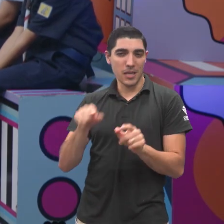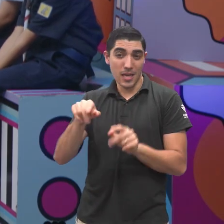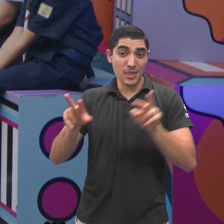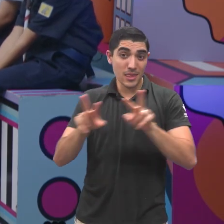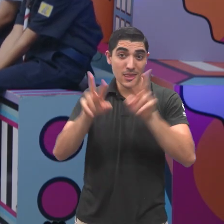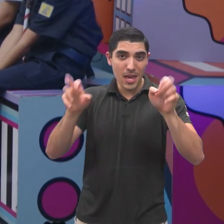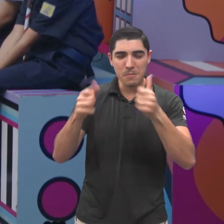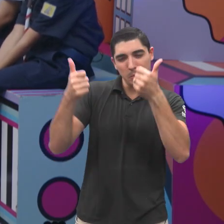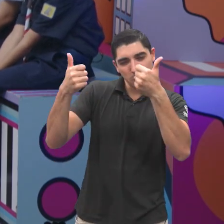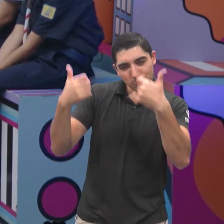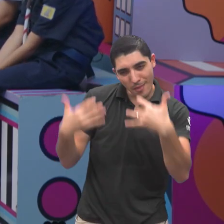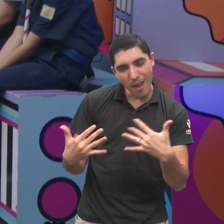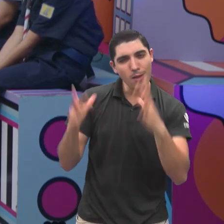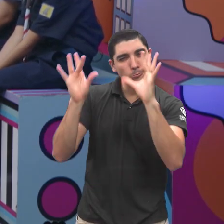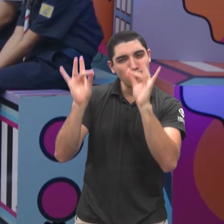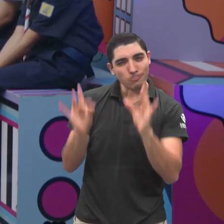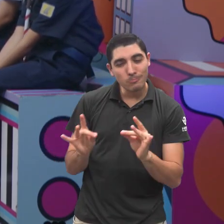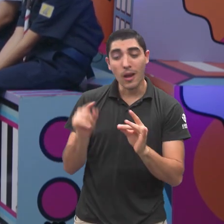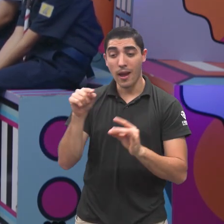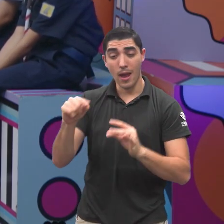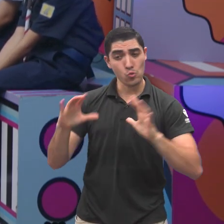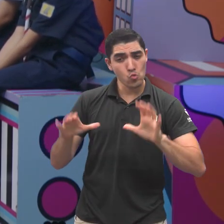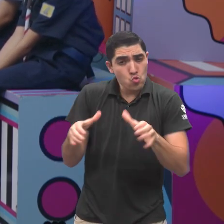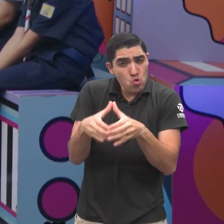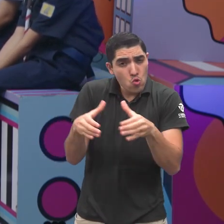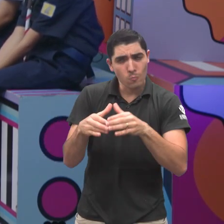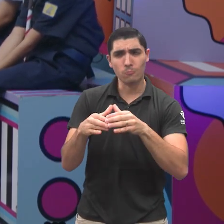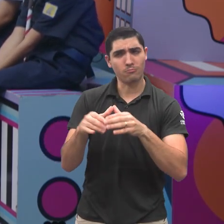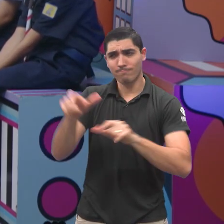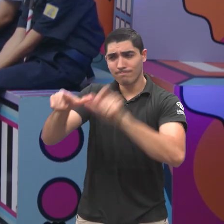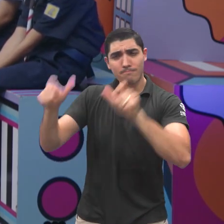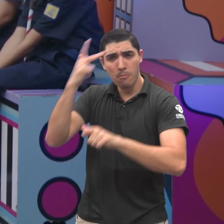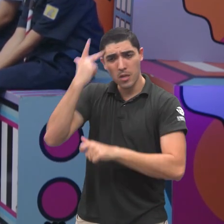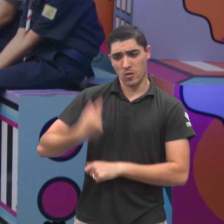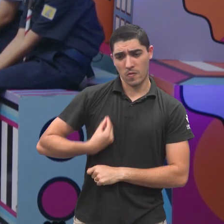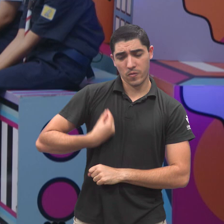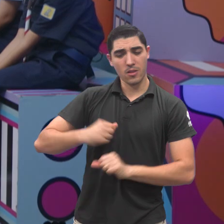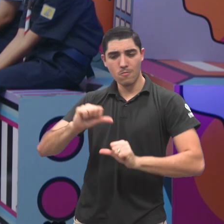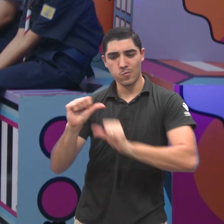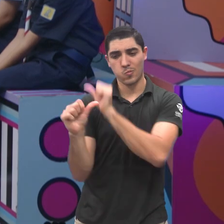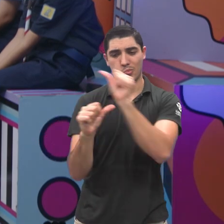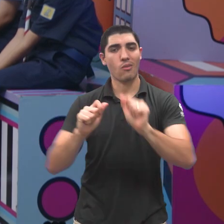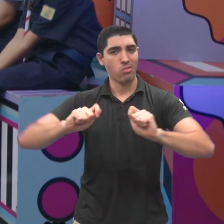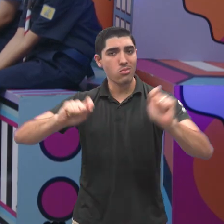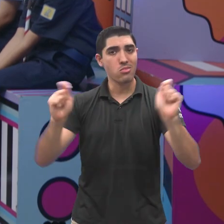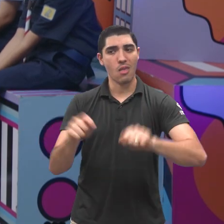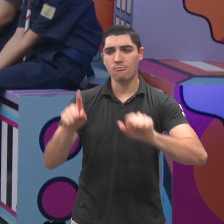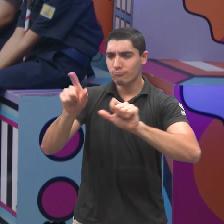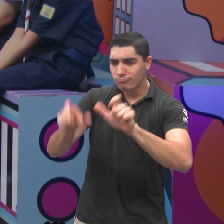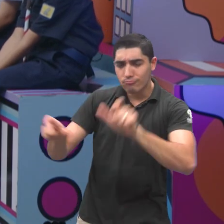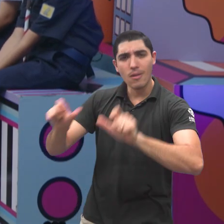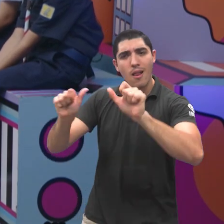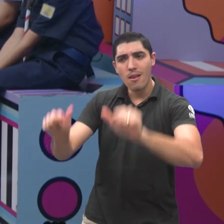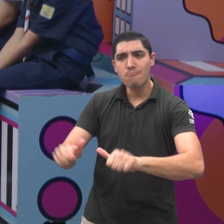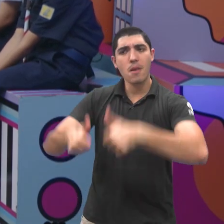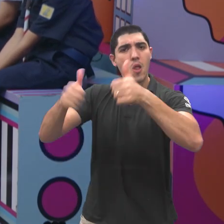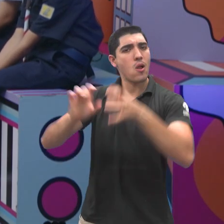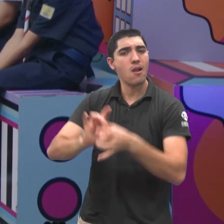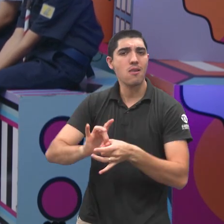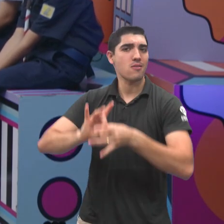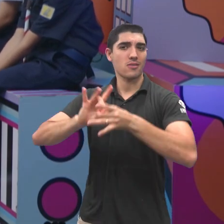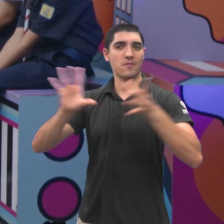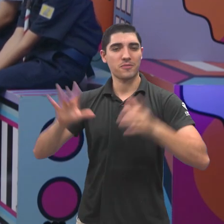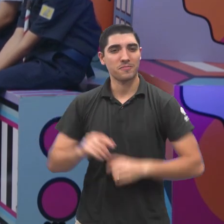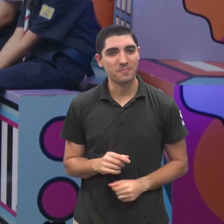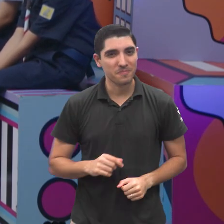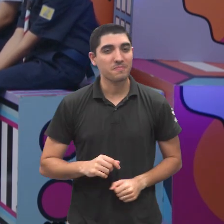vocês mesmos destacaram, um movimento que transforma vidas, né, que forma verdadeiros líderes para a sociedade.